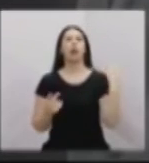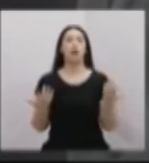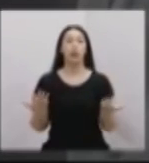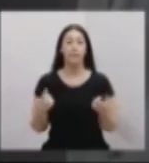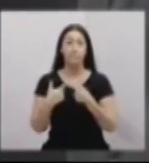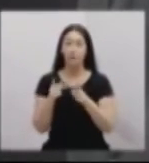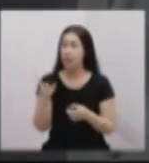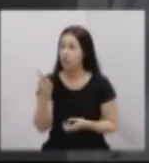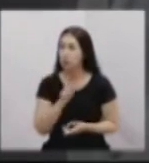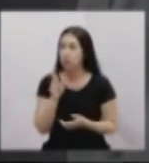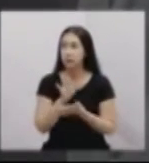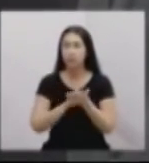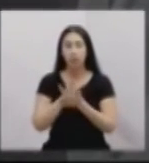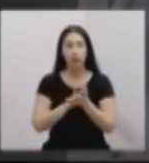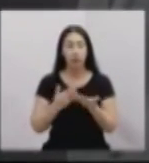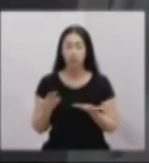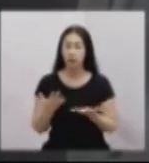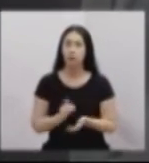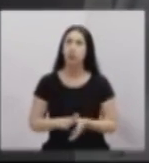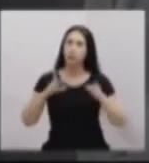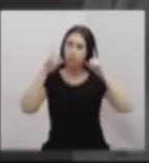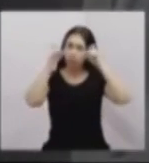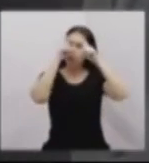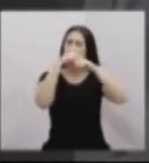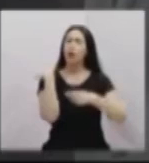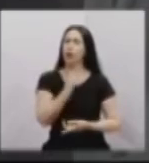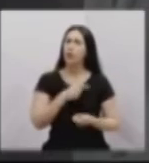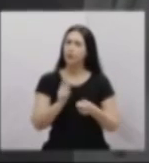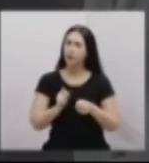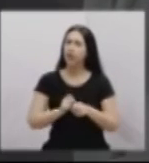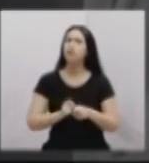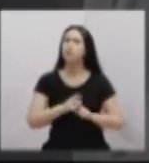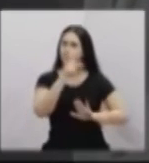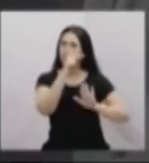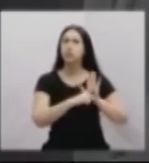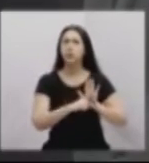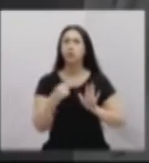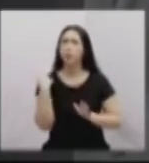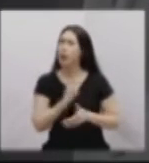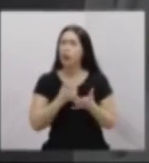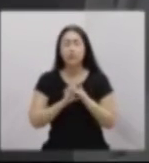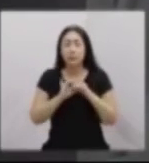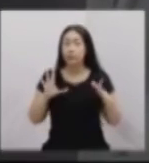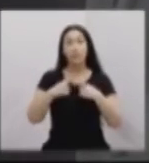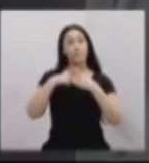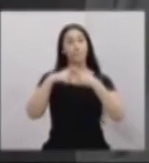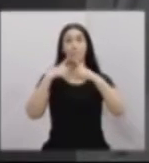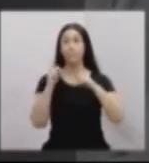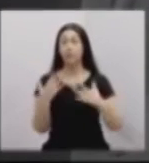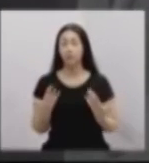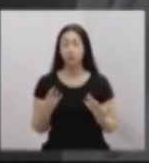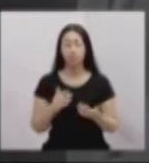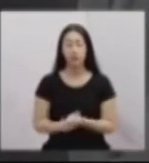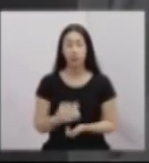tem esse retorno. Então, é muito difícil. A gente fez um projeto para dar uma independência ao Poder Legislativo, mas não está tendo esse...